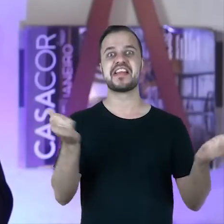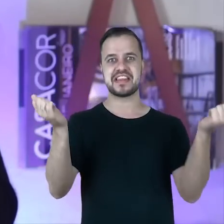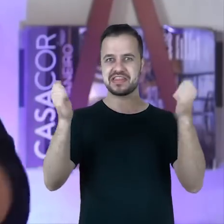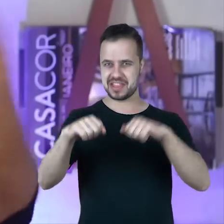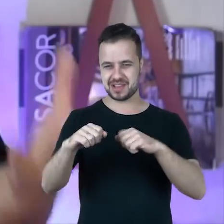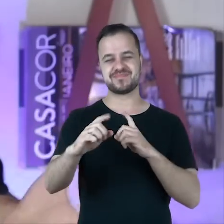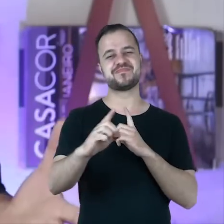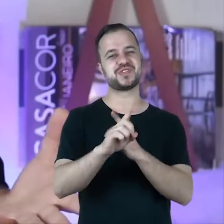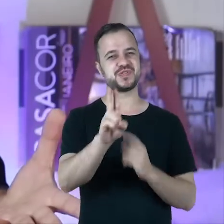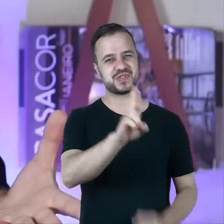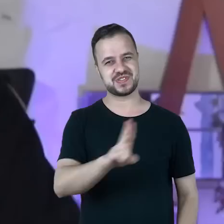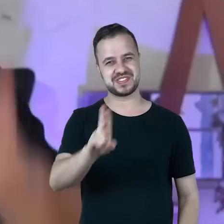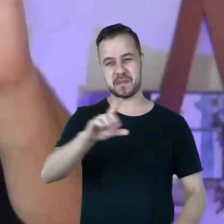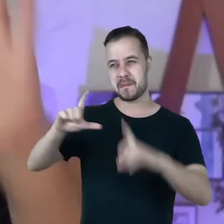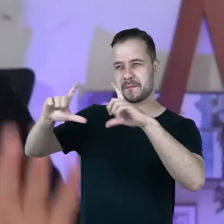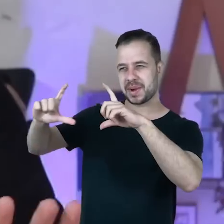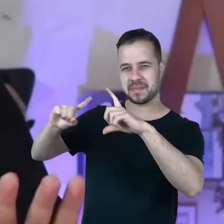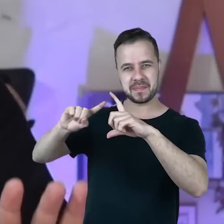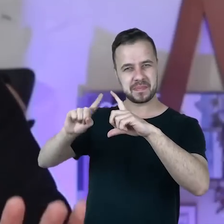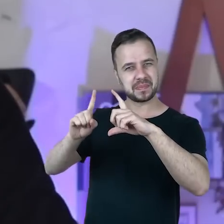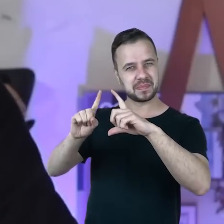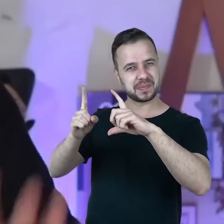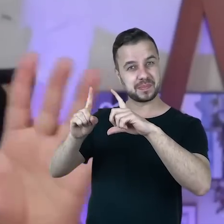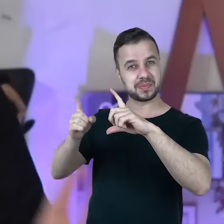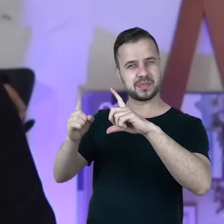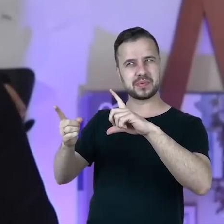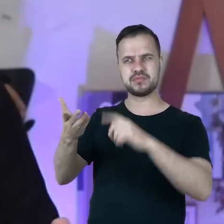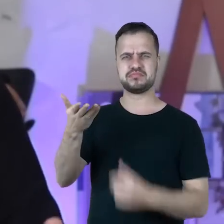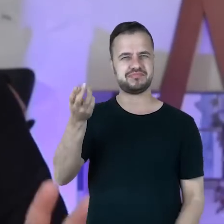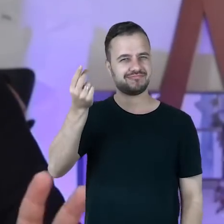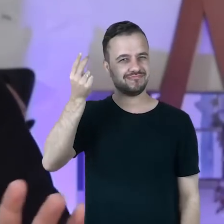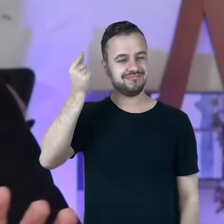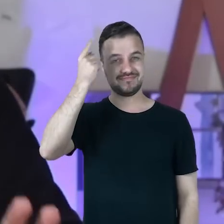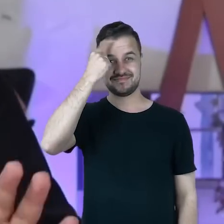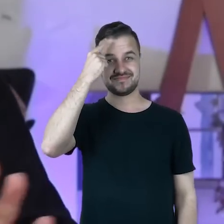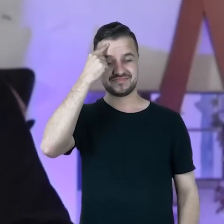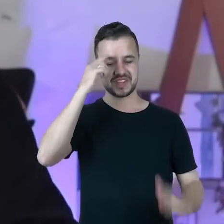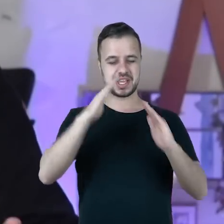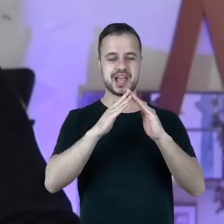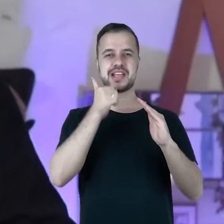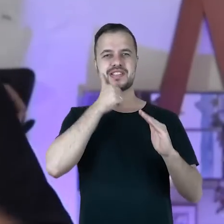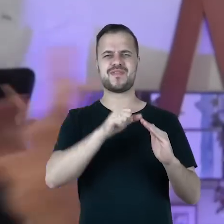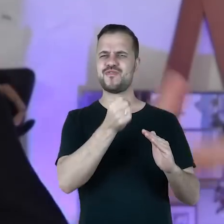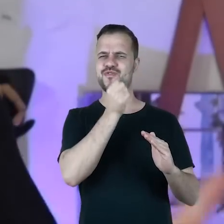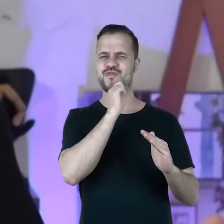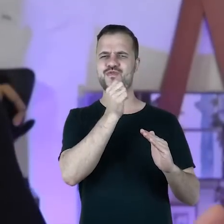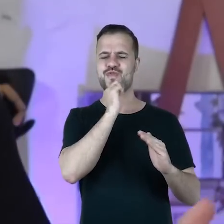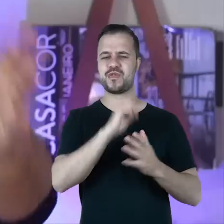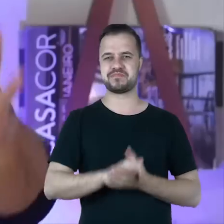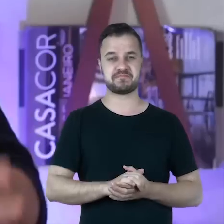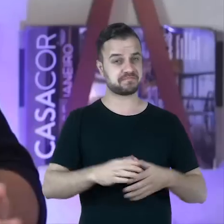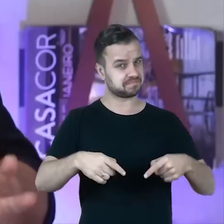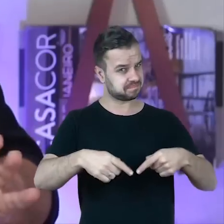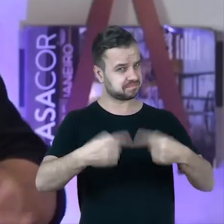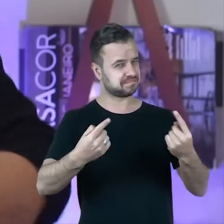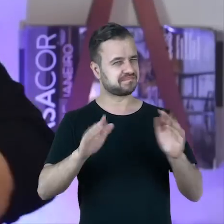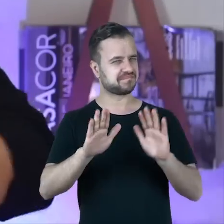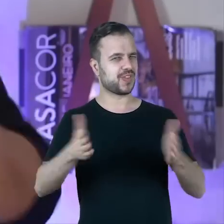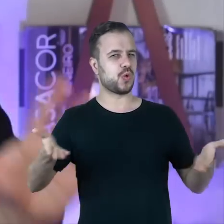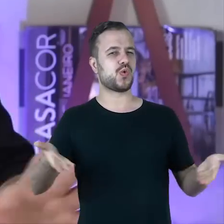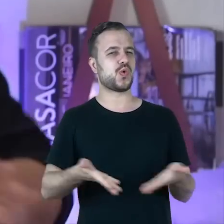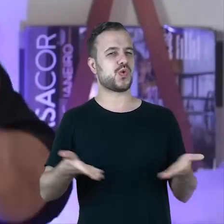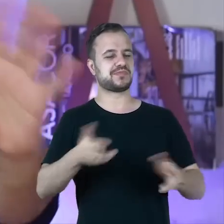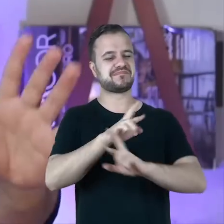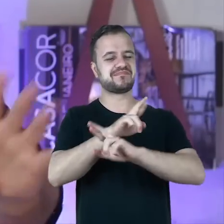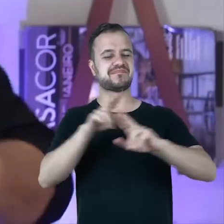você encontra nos relógios de parede. Até pouco tempo atrás, esse era um item que remetia àquela decoração com cara de casa de vó. Mas hoje, tem